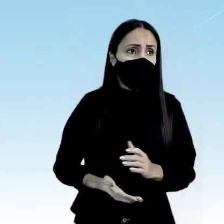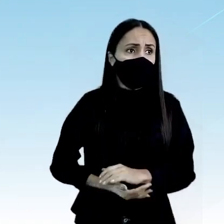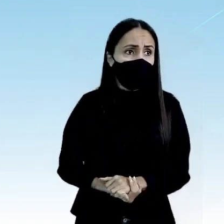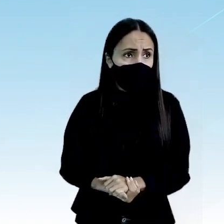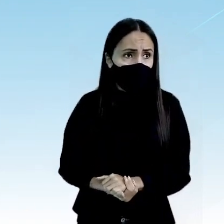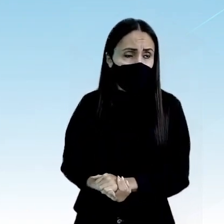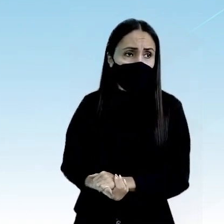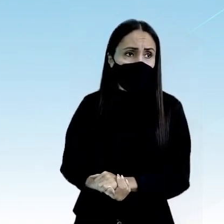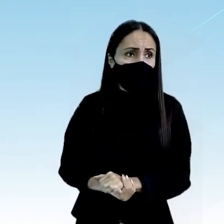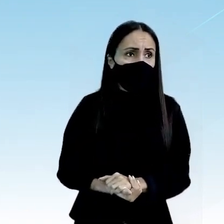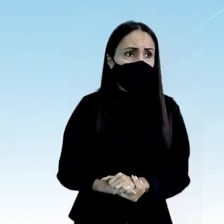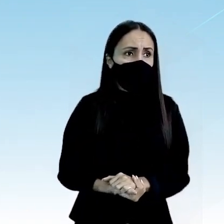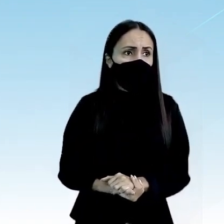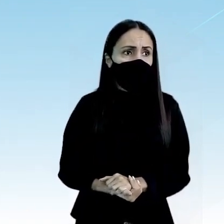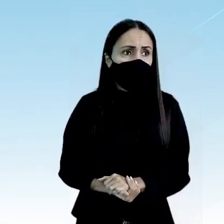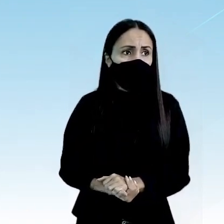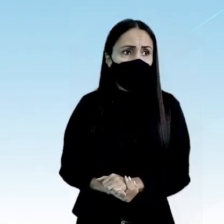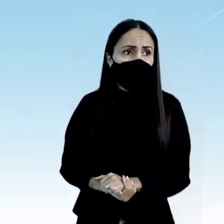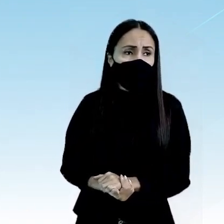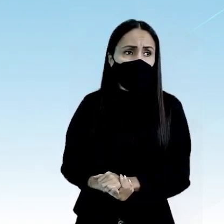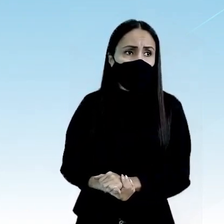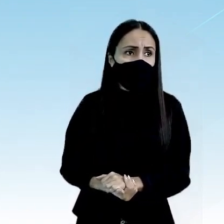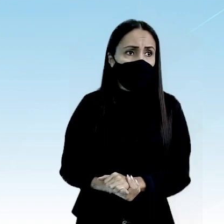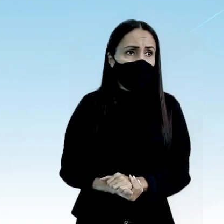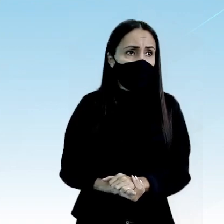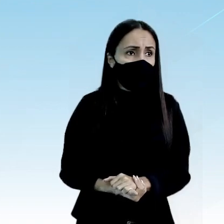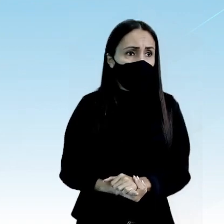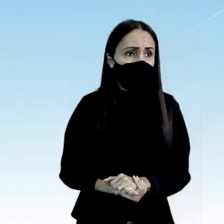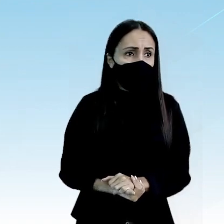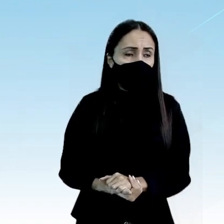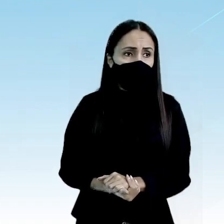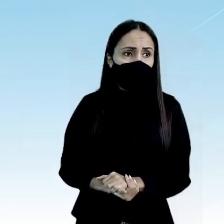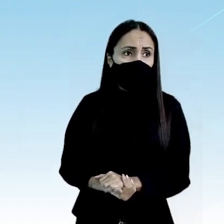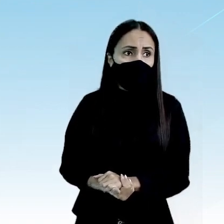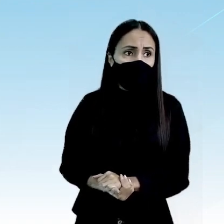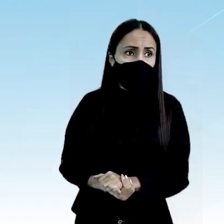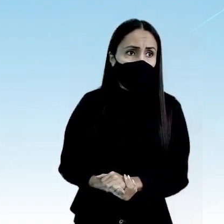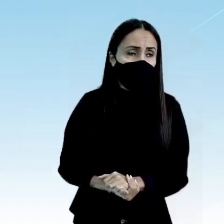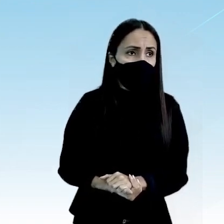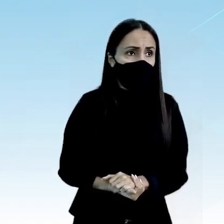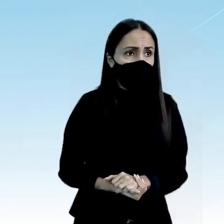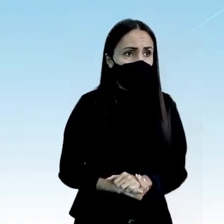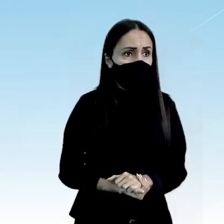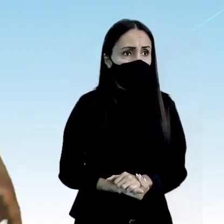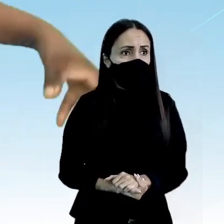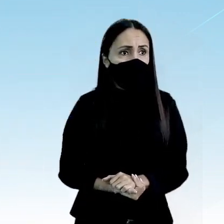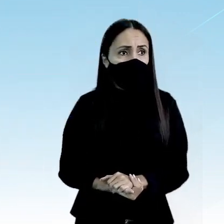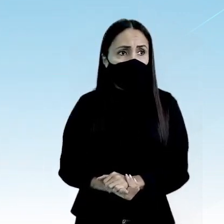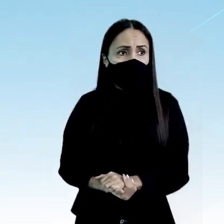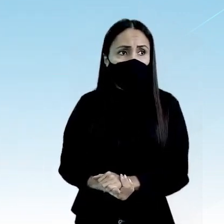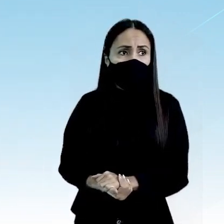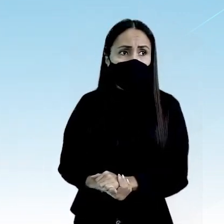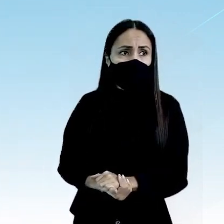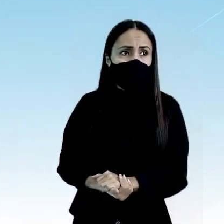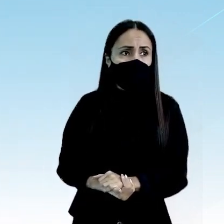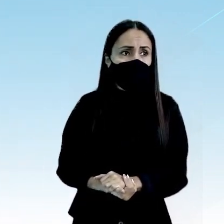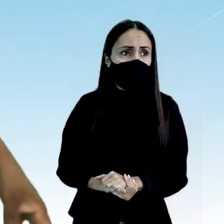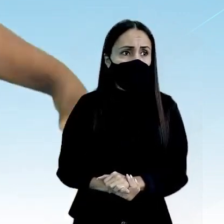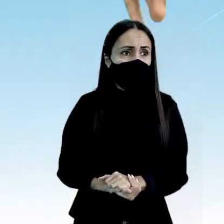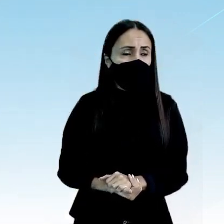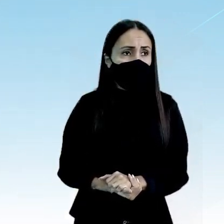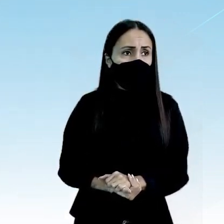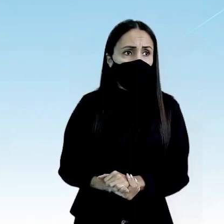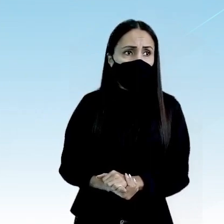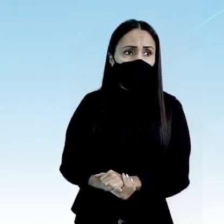Então, preste atenção, que isso aí vocês vão ver na aula do professor Queres ou não Queres, Cláudio Nascimento, na nave da história,